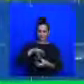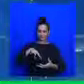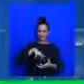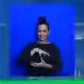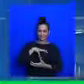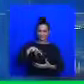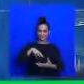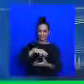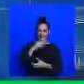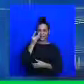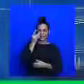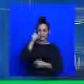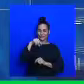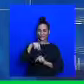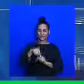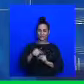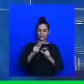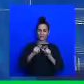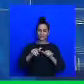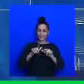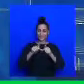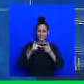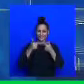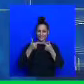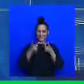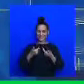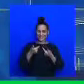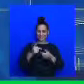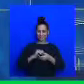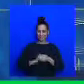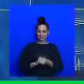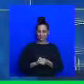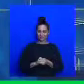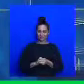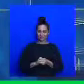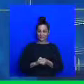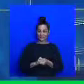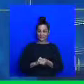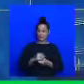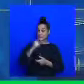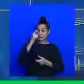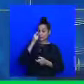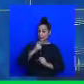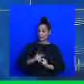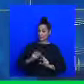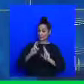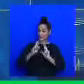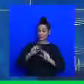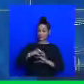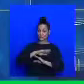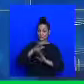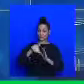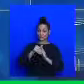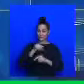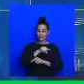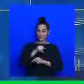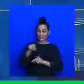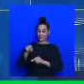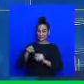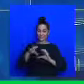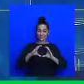Embaralhando o globo, girando ao vivo aqui direto do Espaço da Sorte. E eu tô na torcida por todos vocês,